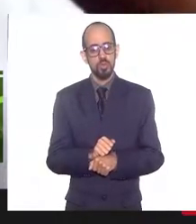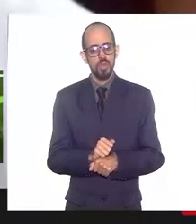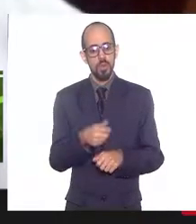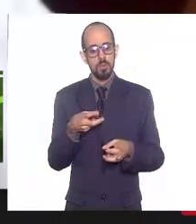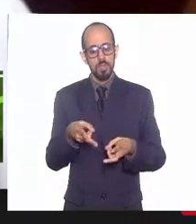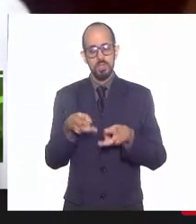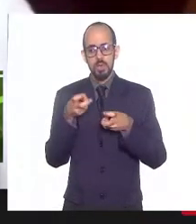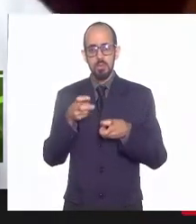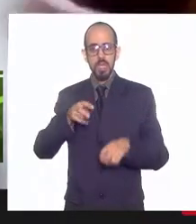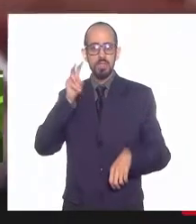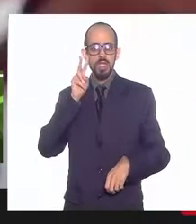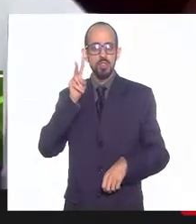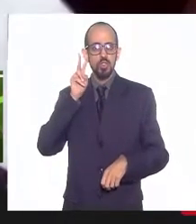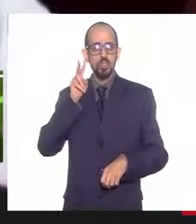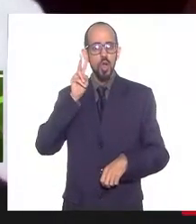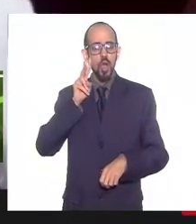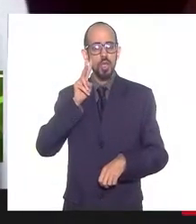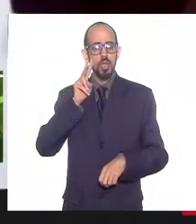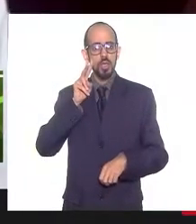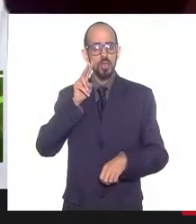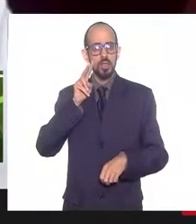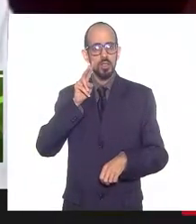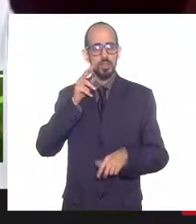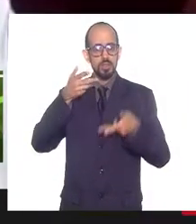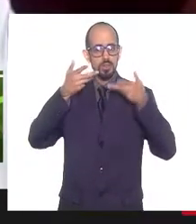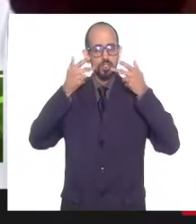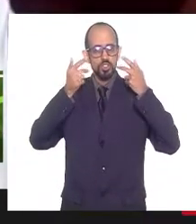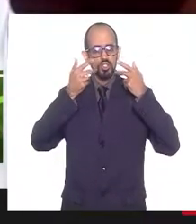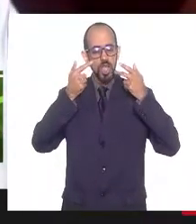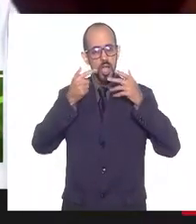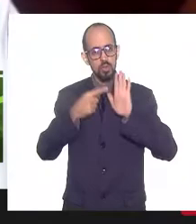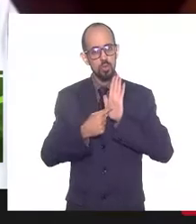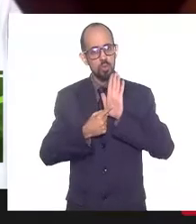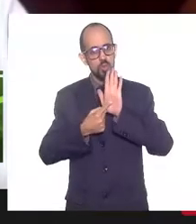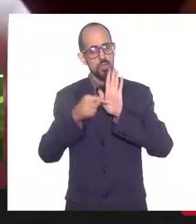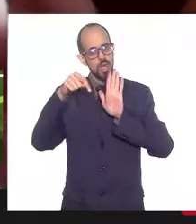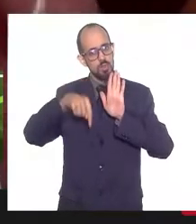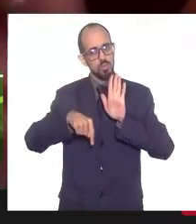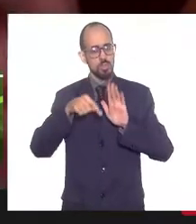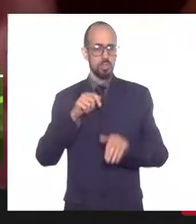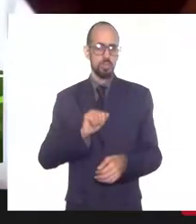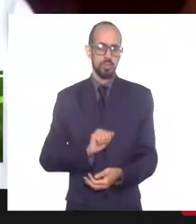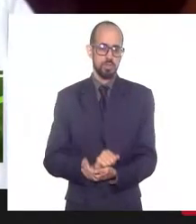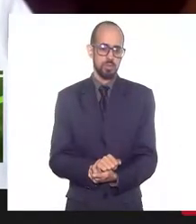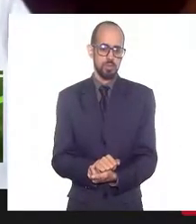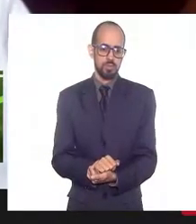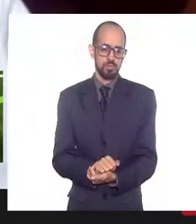essa história, esse espetáculo apresentado por vocês. Então, isso